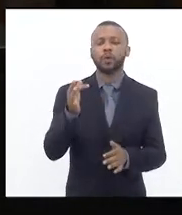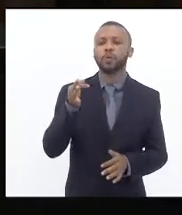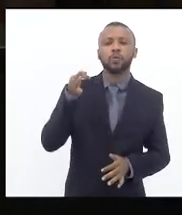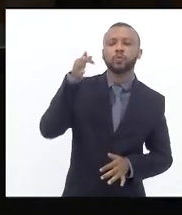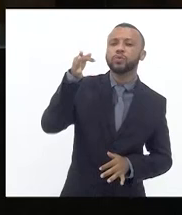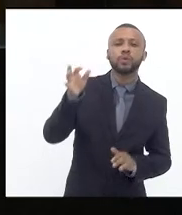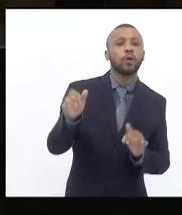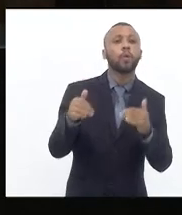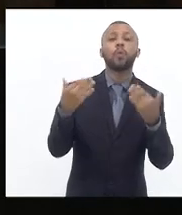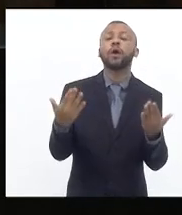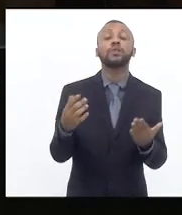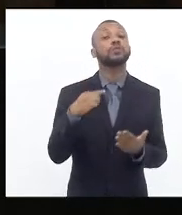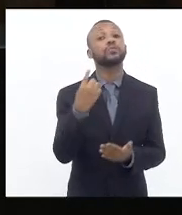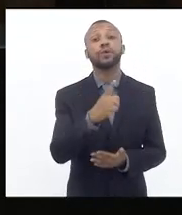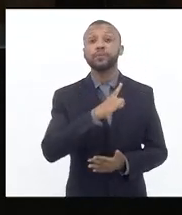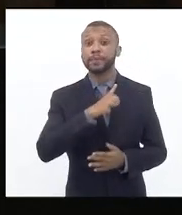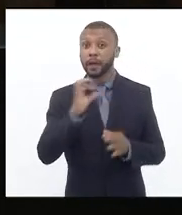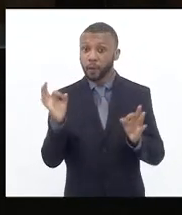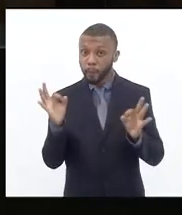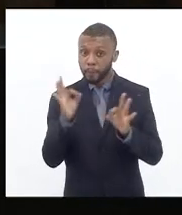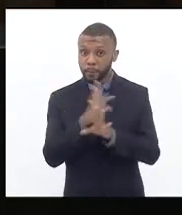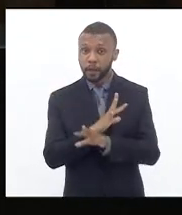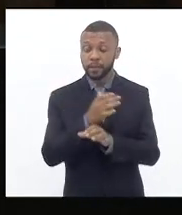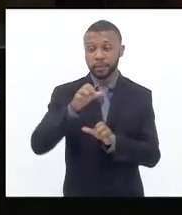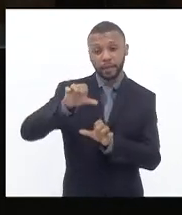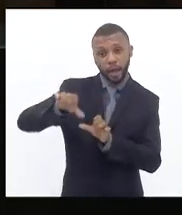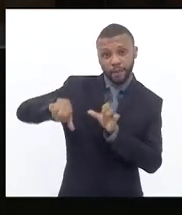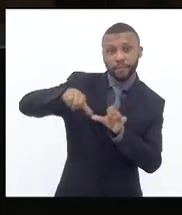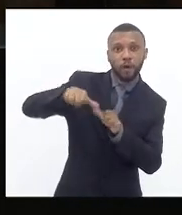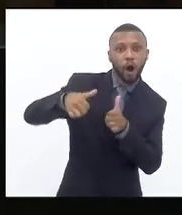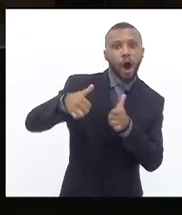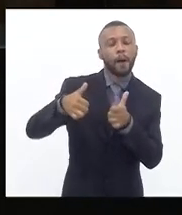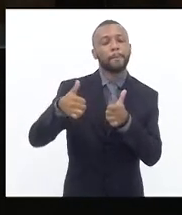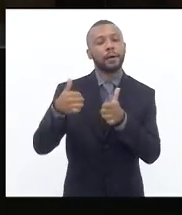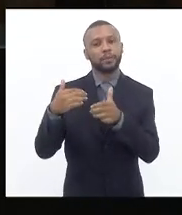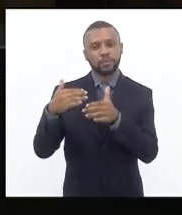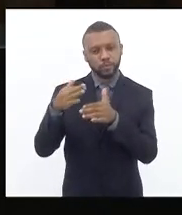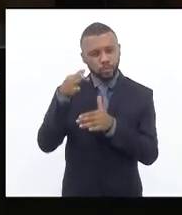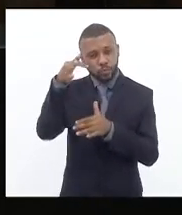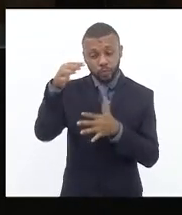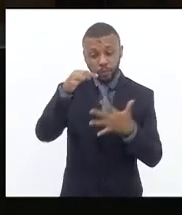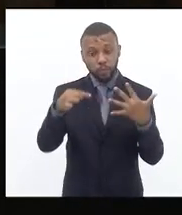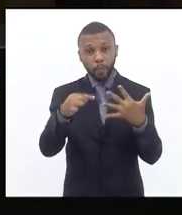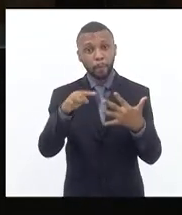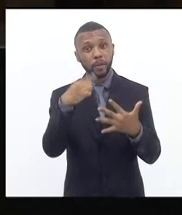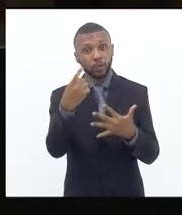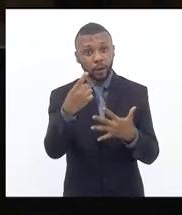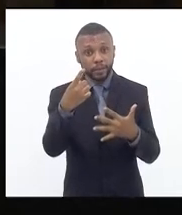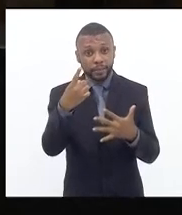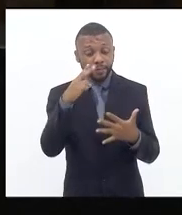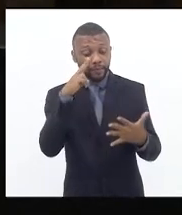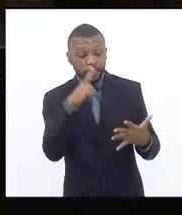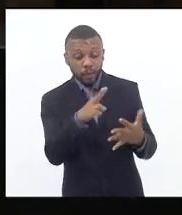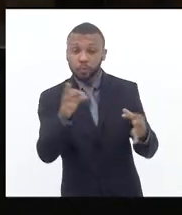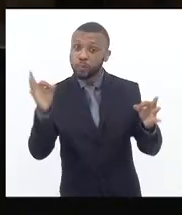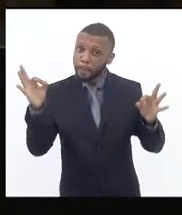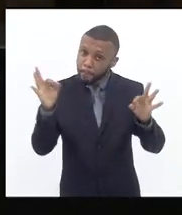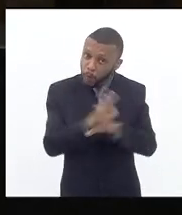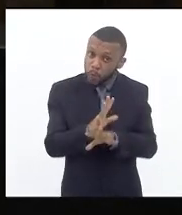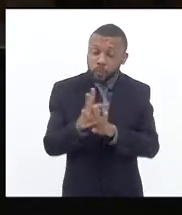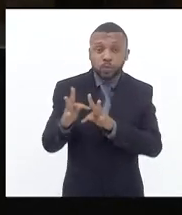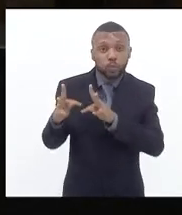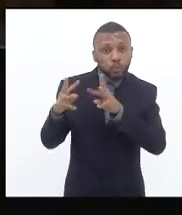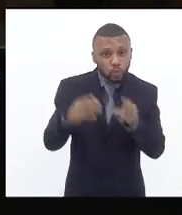definitivo em toda essa reforma tudo que virá para Nós realmente estamos na íntegra tudo